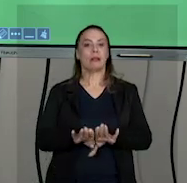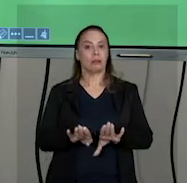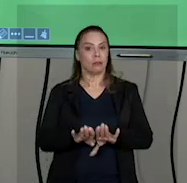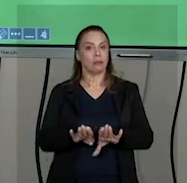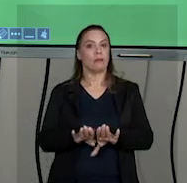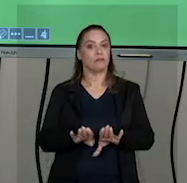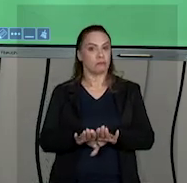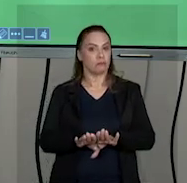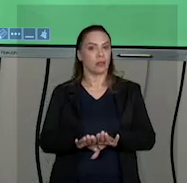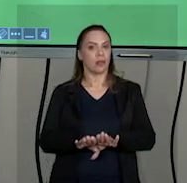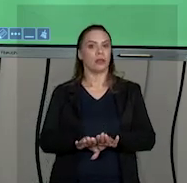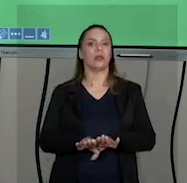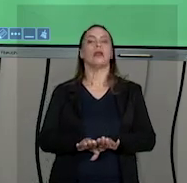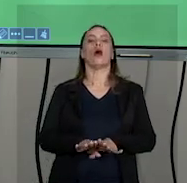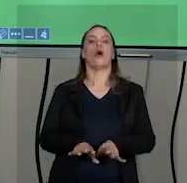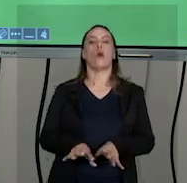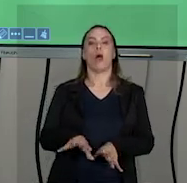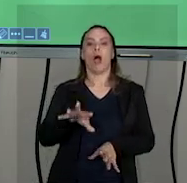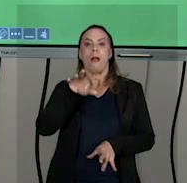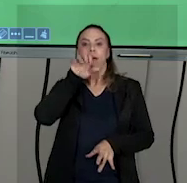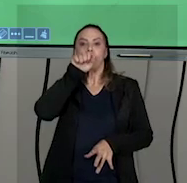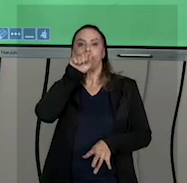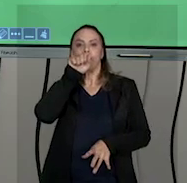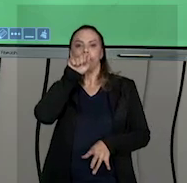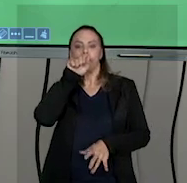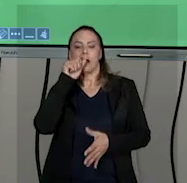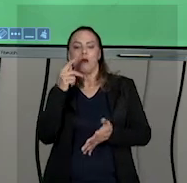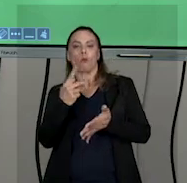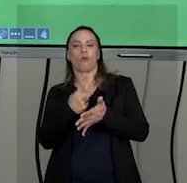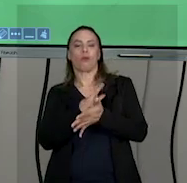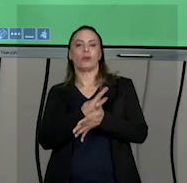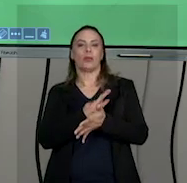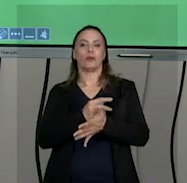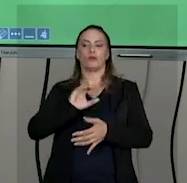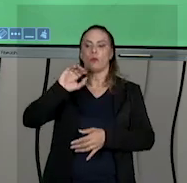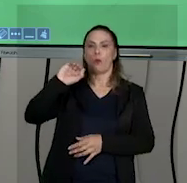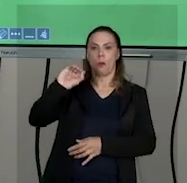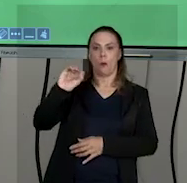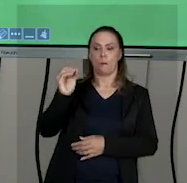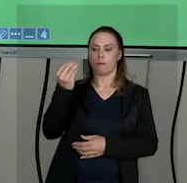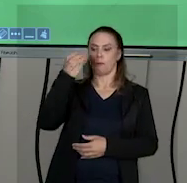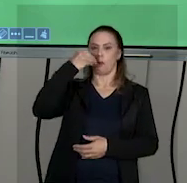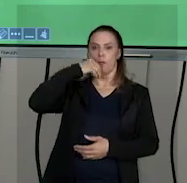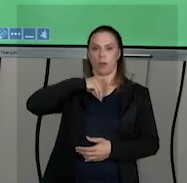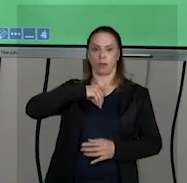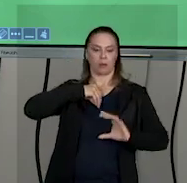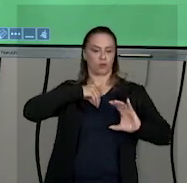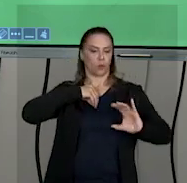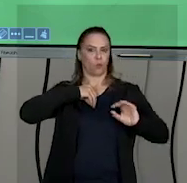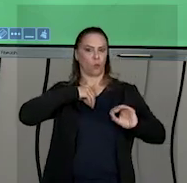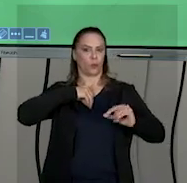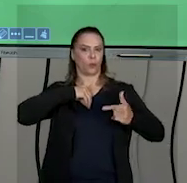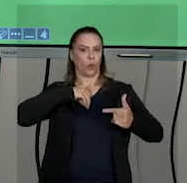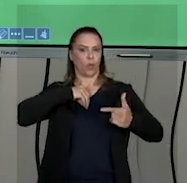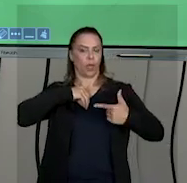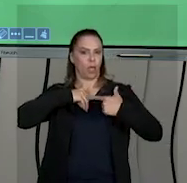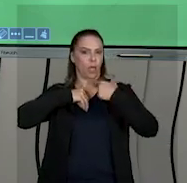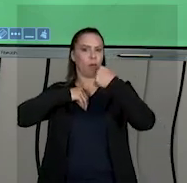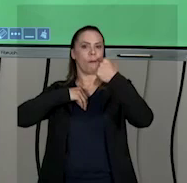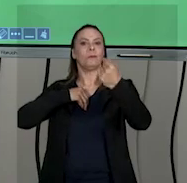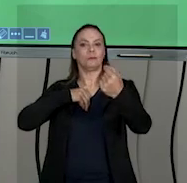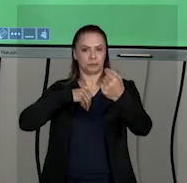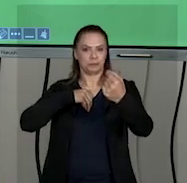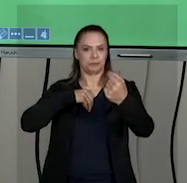gasosa entre gás oxigênio e o gás carbônico, ok? Mais uma